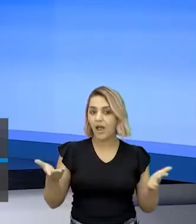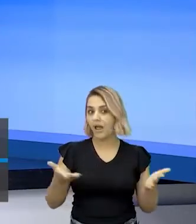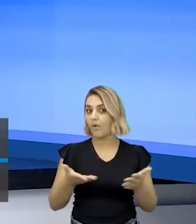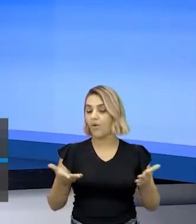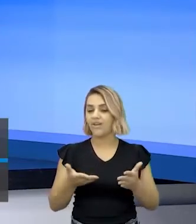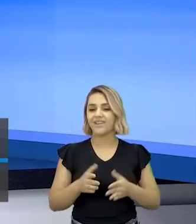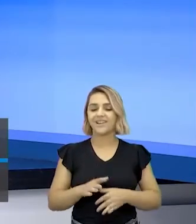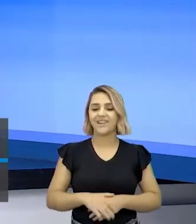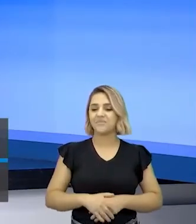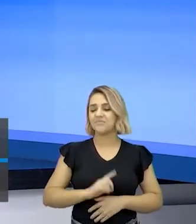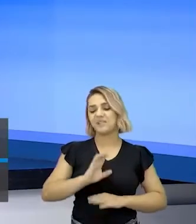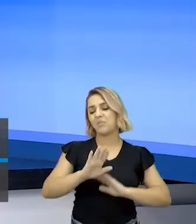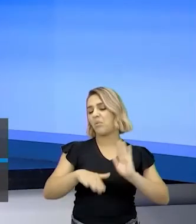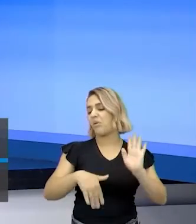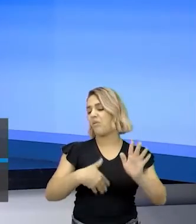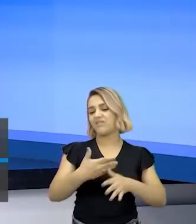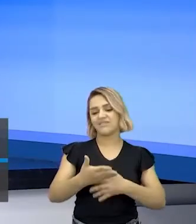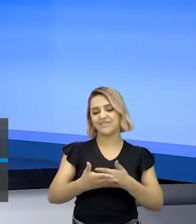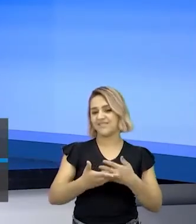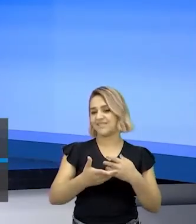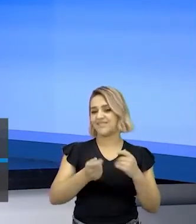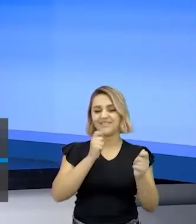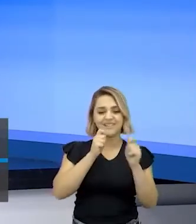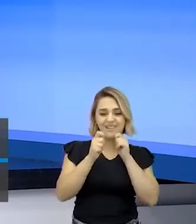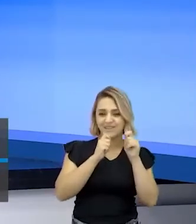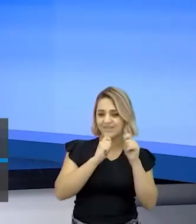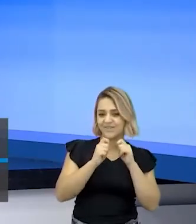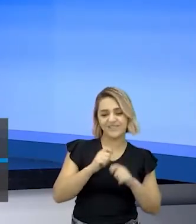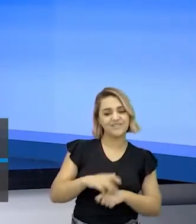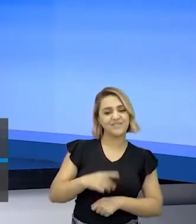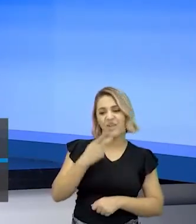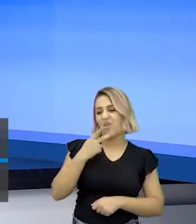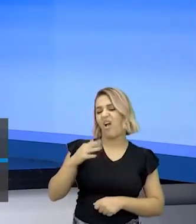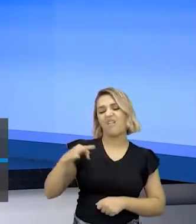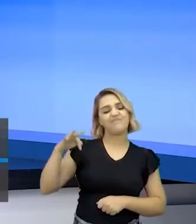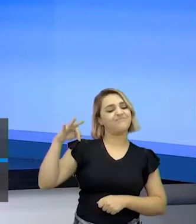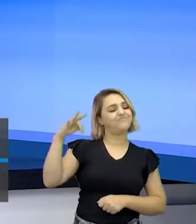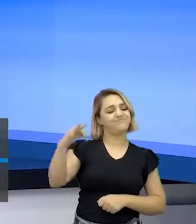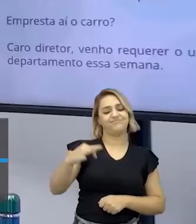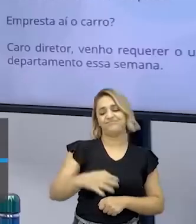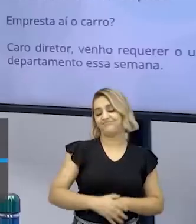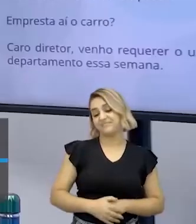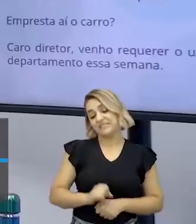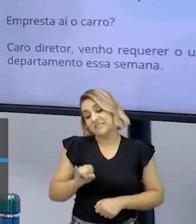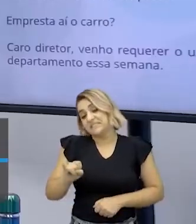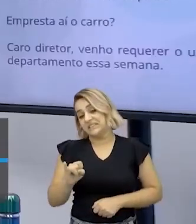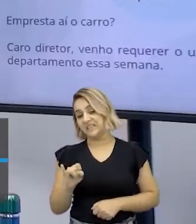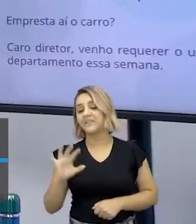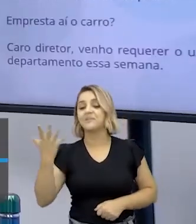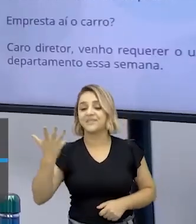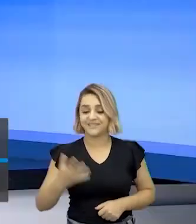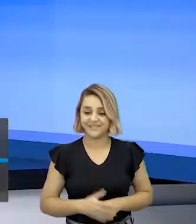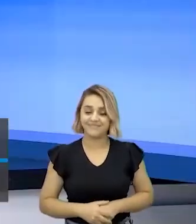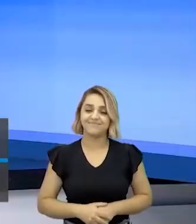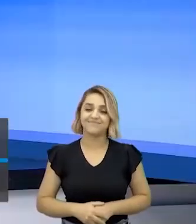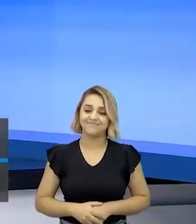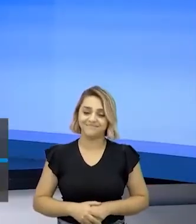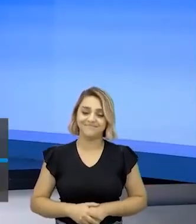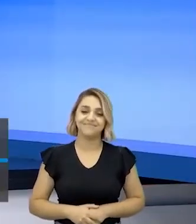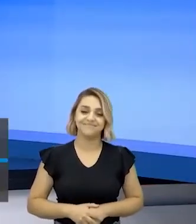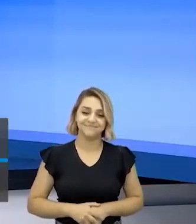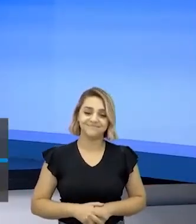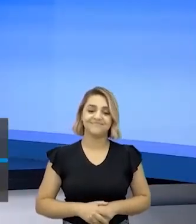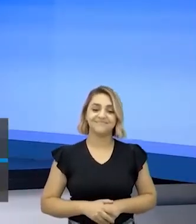né? E já no final ficou no futuro do pretérito, né? Seria. Uhum. Olha só, a gente